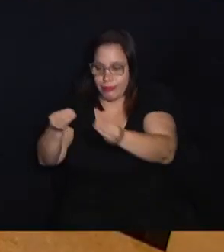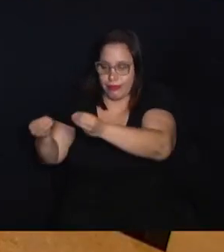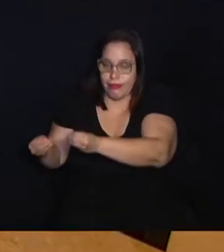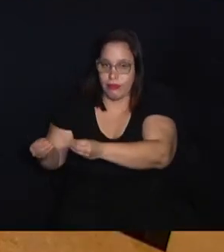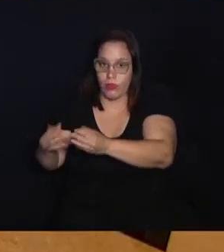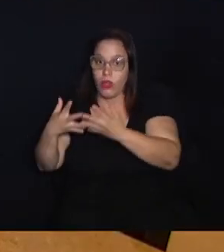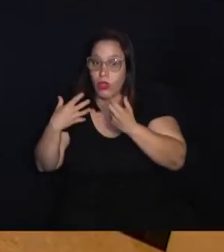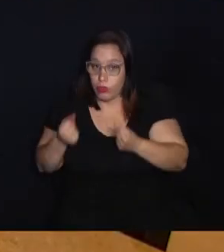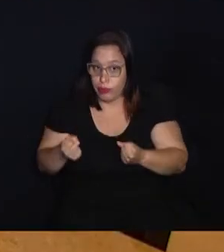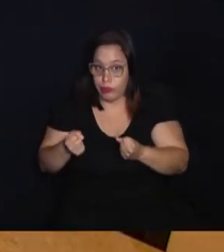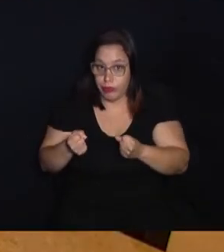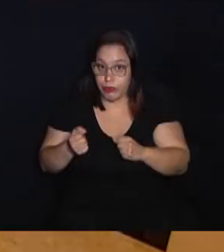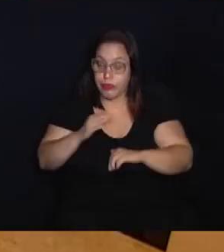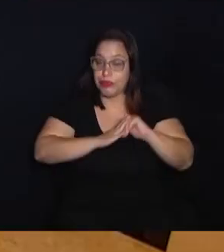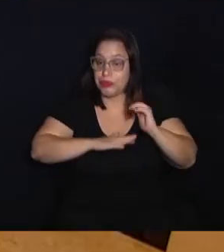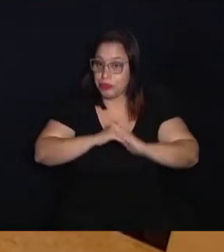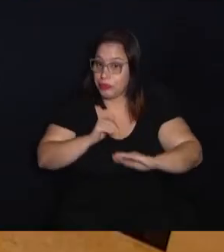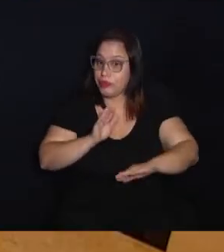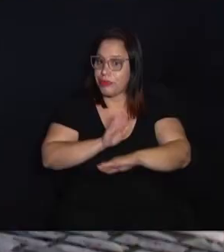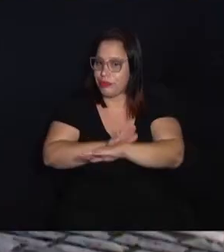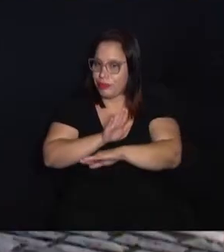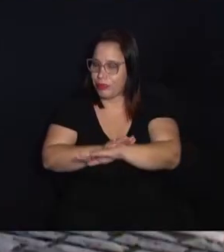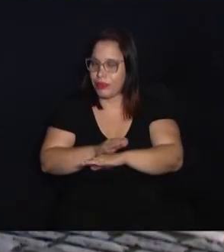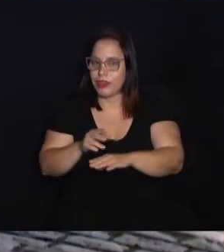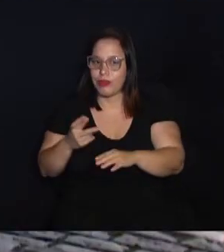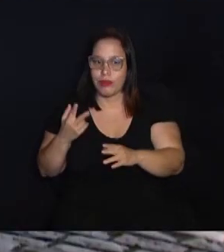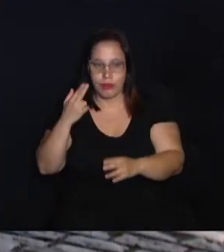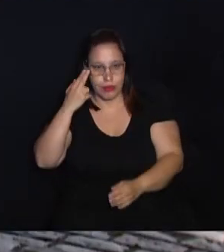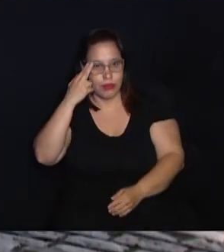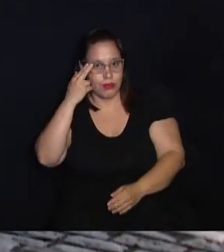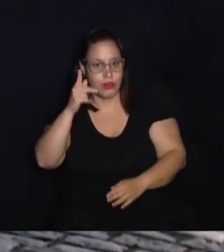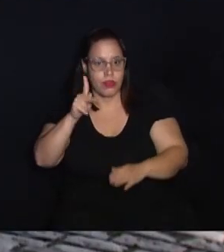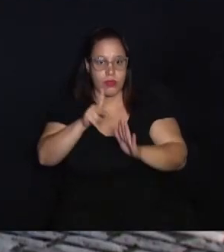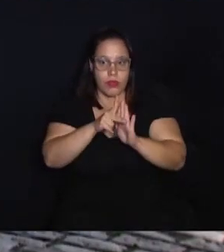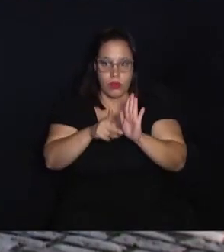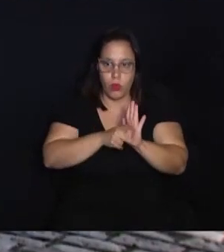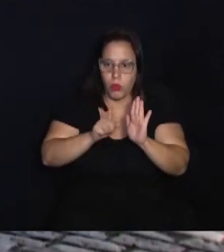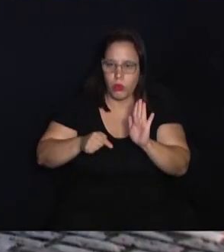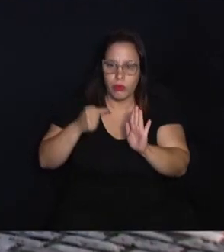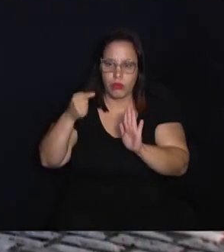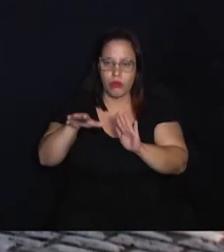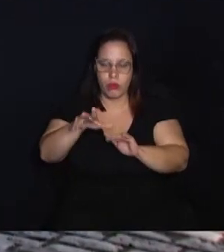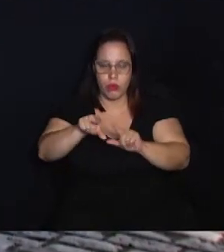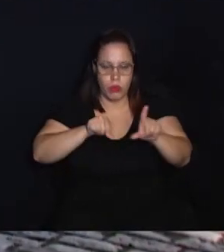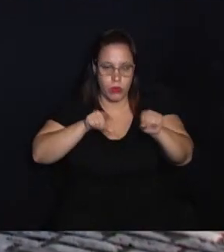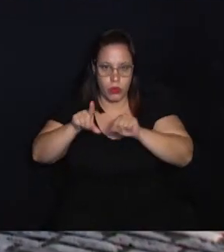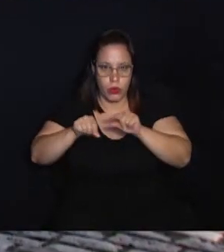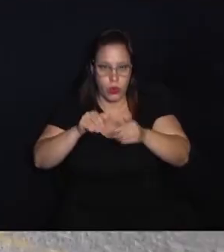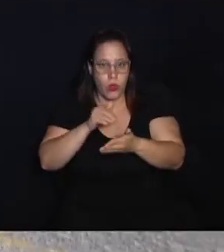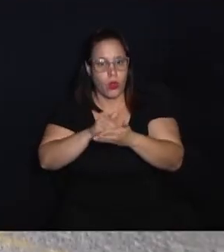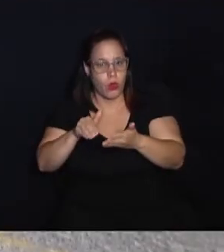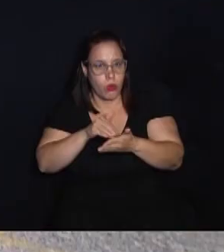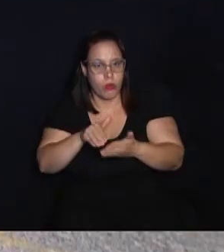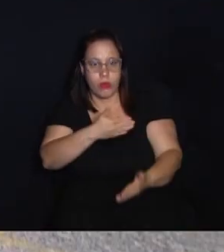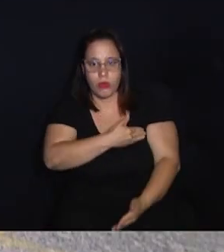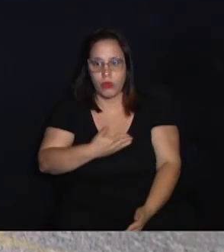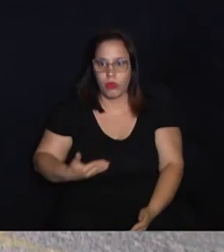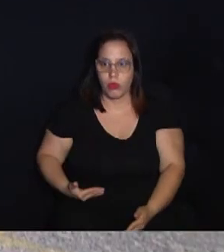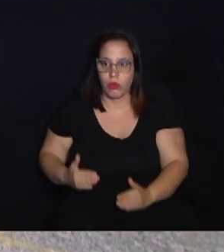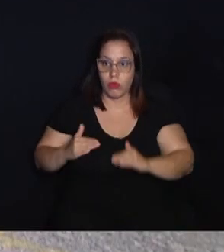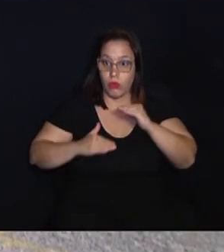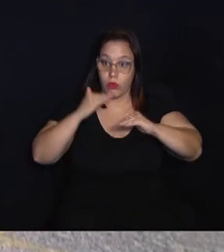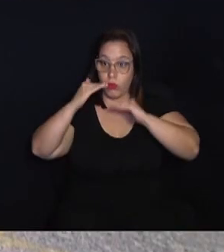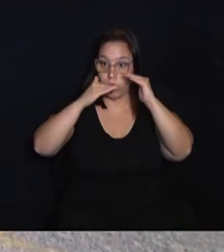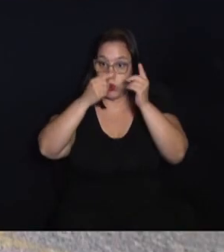desse equipamento que vai ajudar nas cirurgias. Projetos de outras áreas foram escolhidos como a Secretaria Municipal de